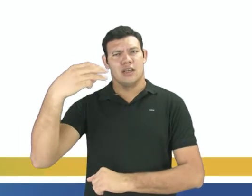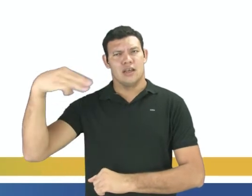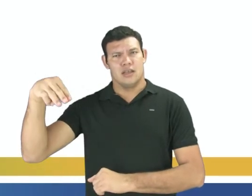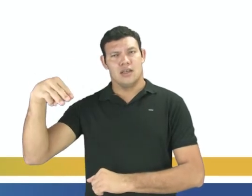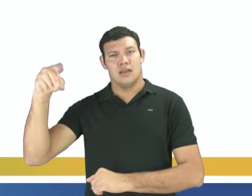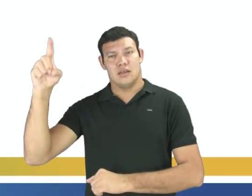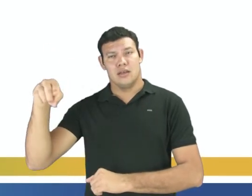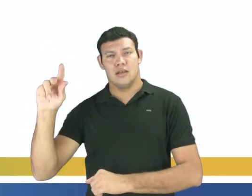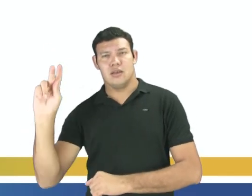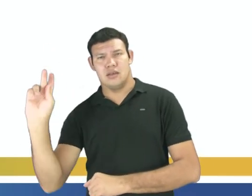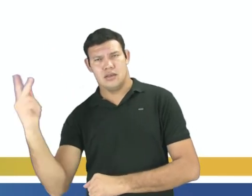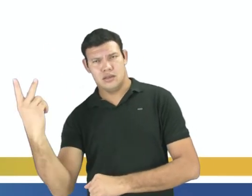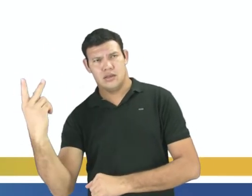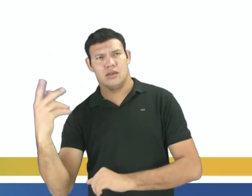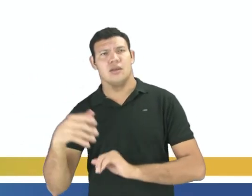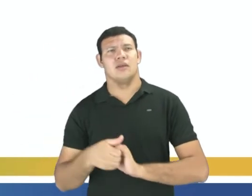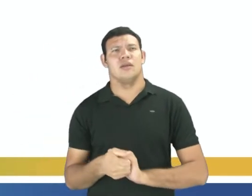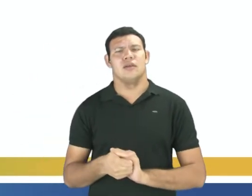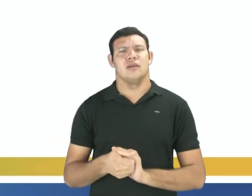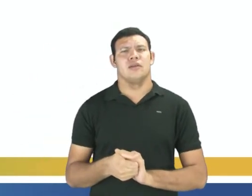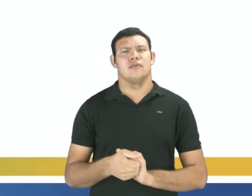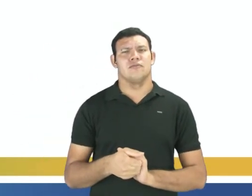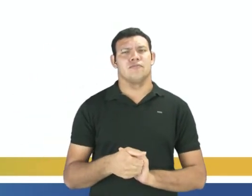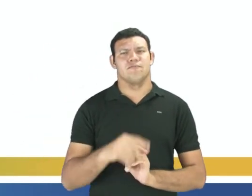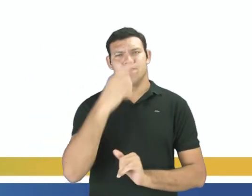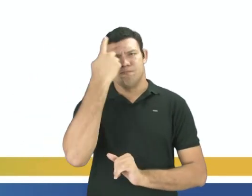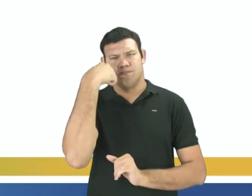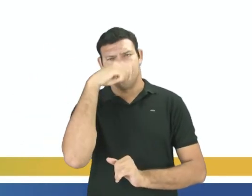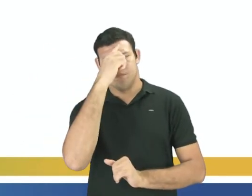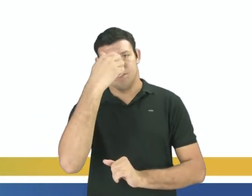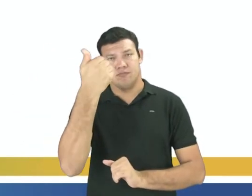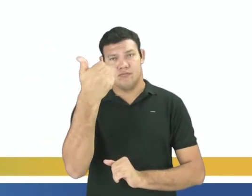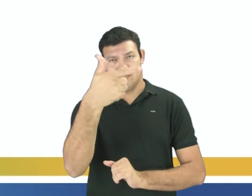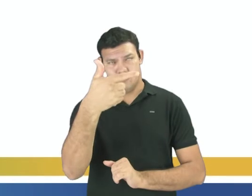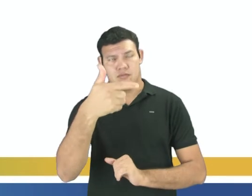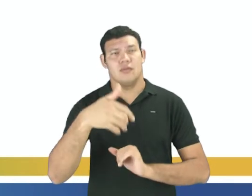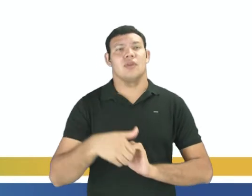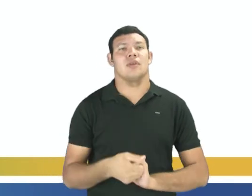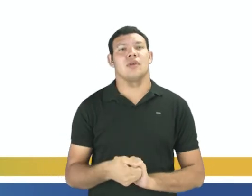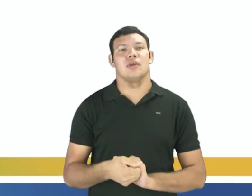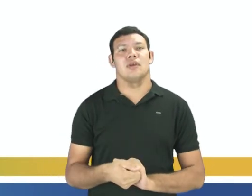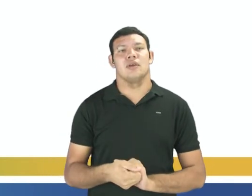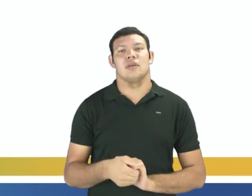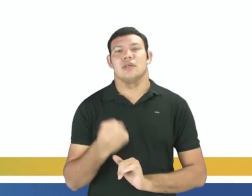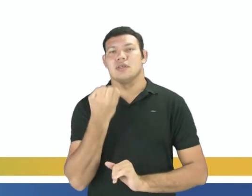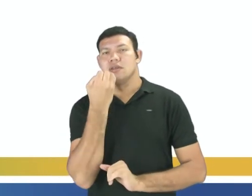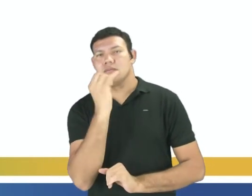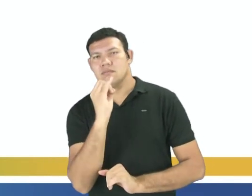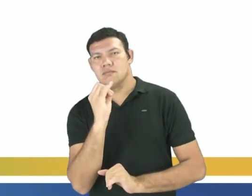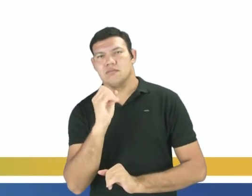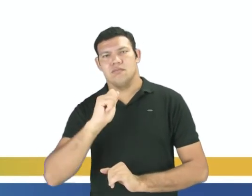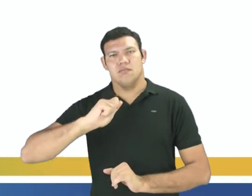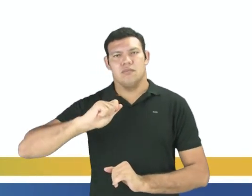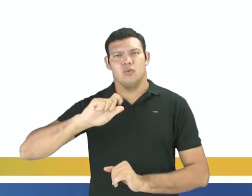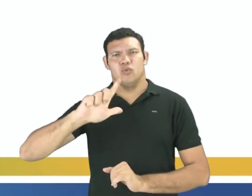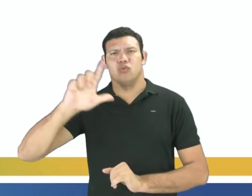né, a gente teve aí, ele levou 12 horas para poder produzir esse tapete. Se nós aumentarmos